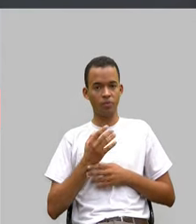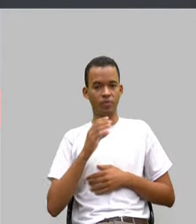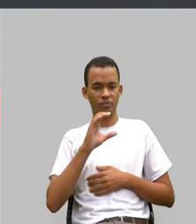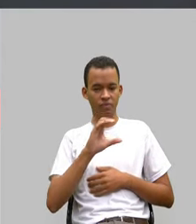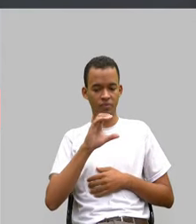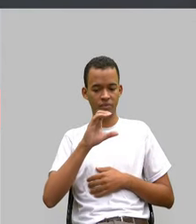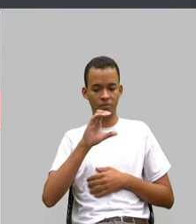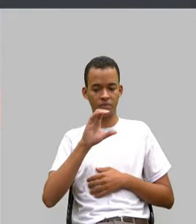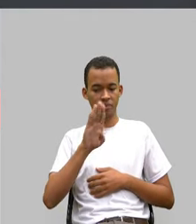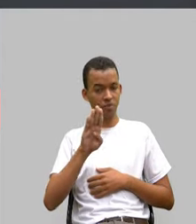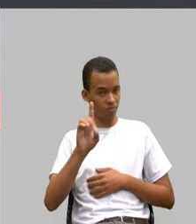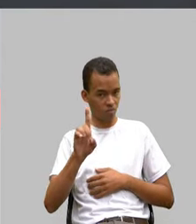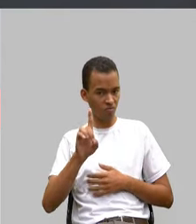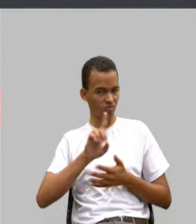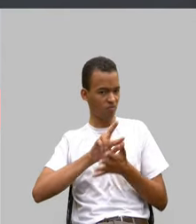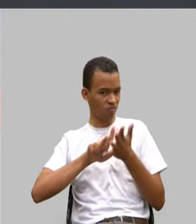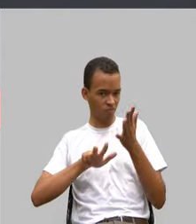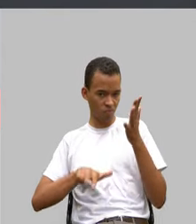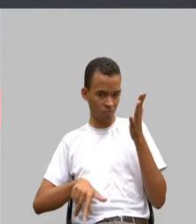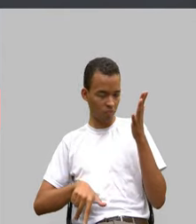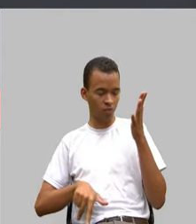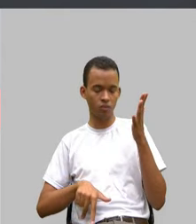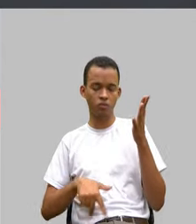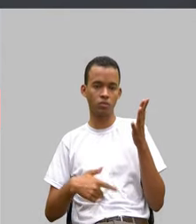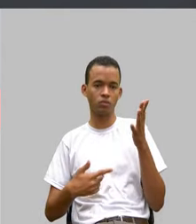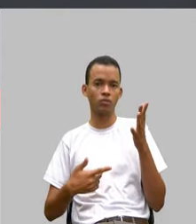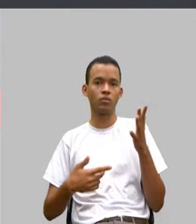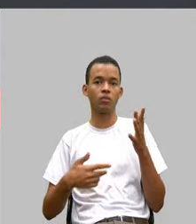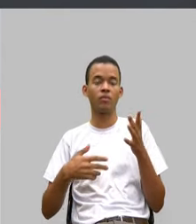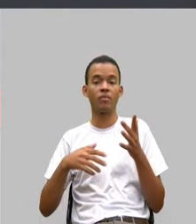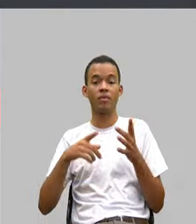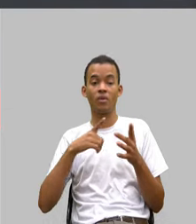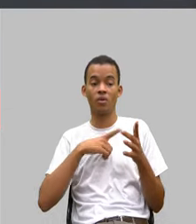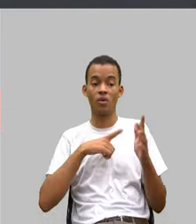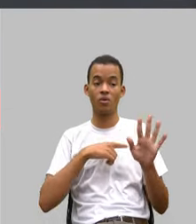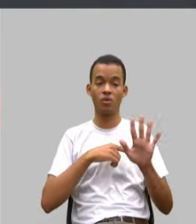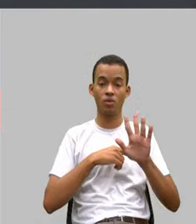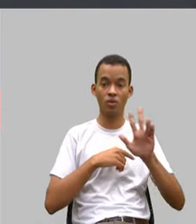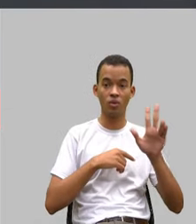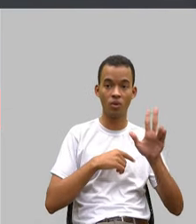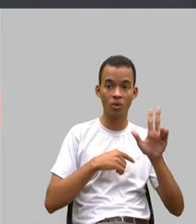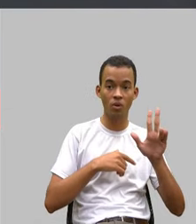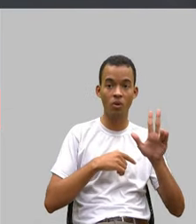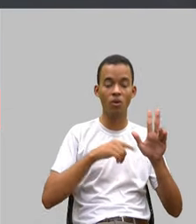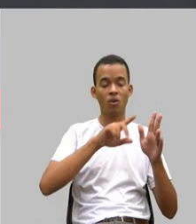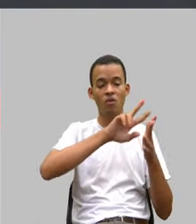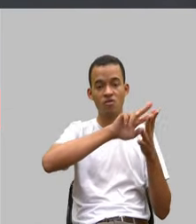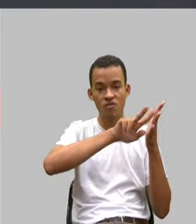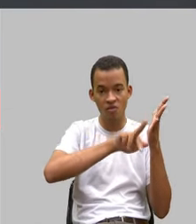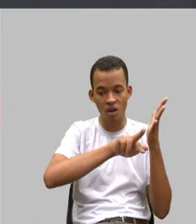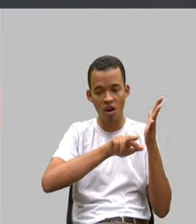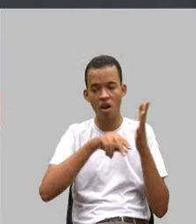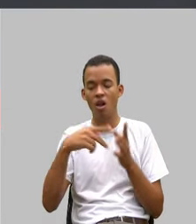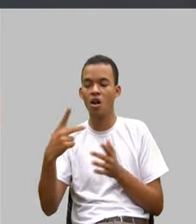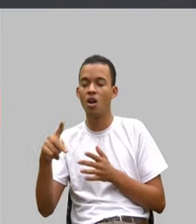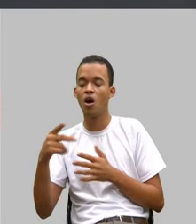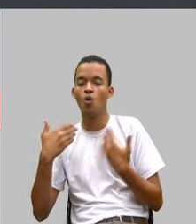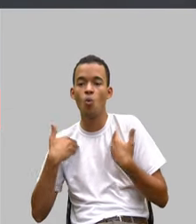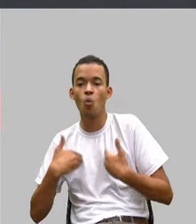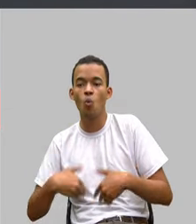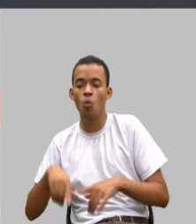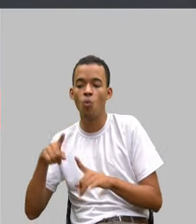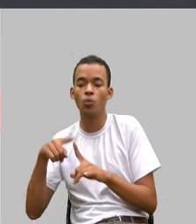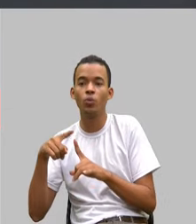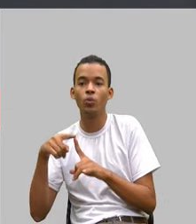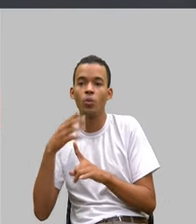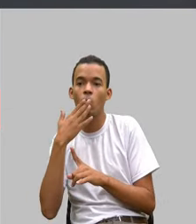Então quando você tem um exame de DNA você descobre ali quais os canabinoides importantes para o seu